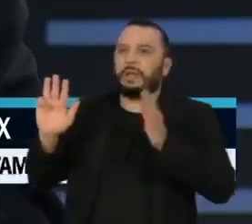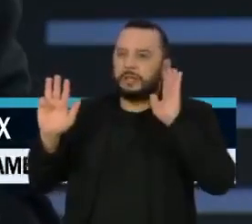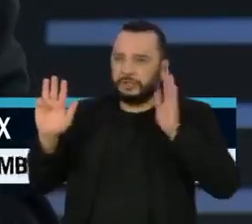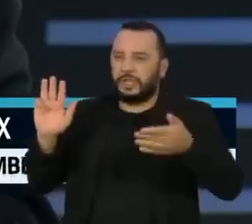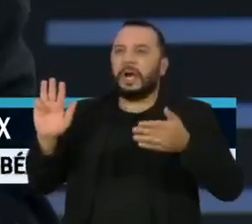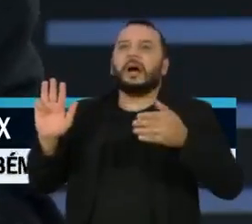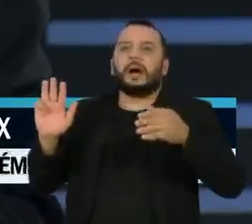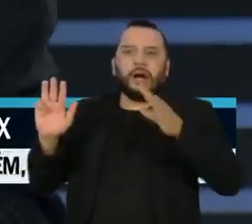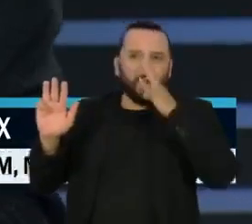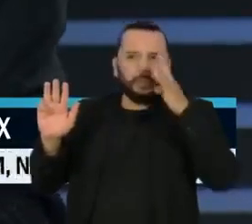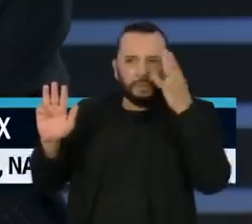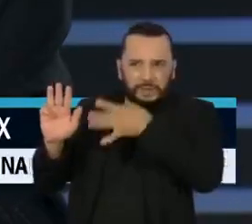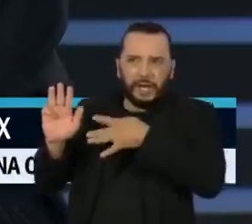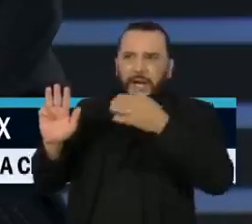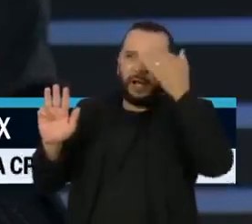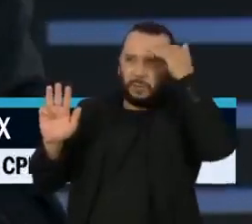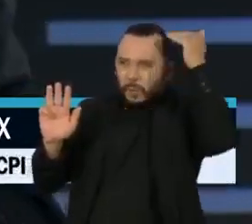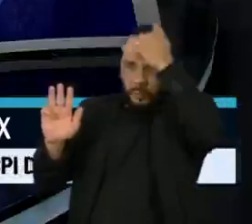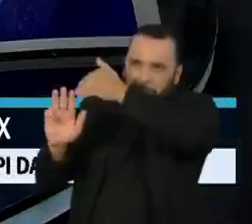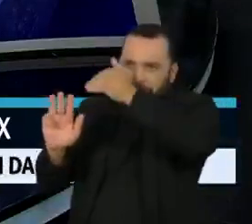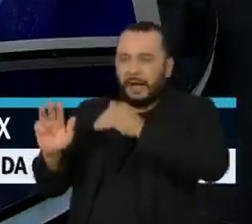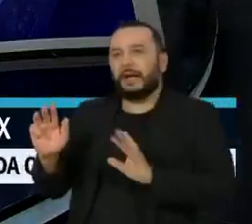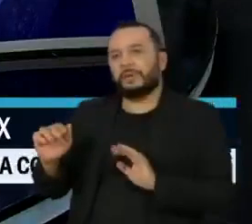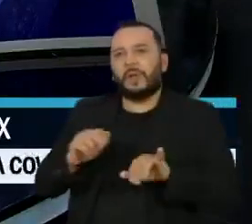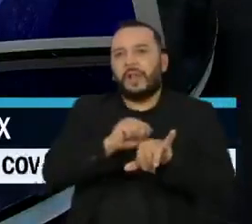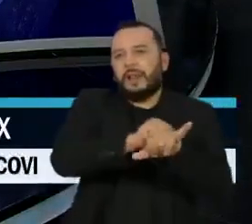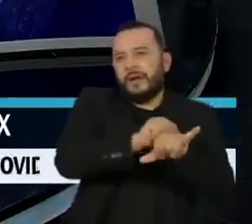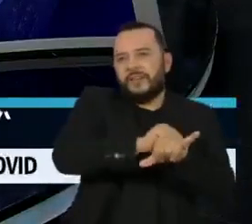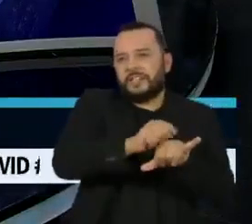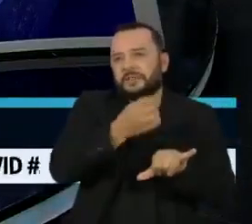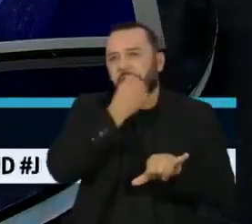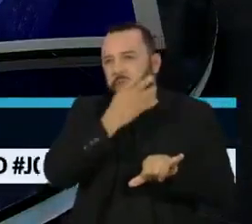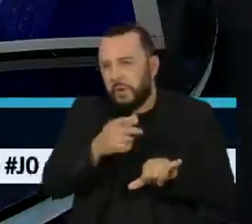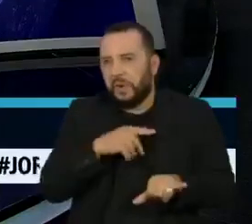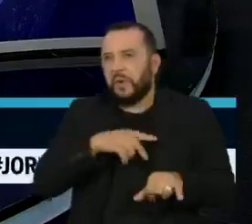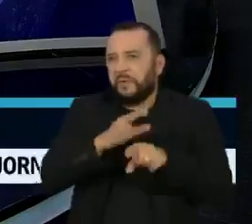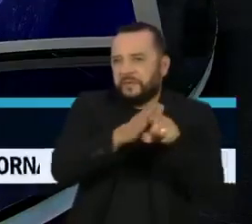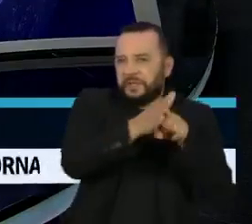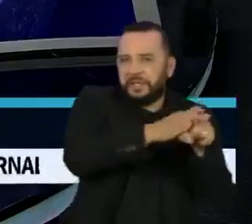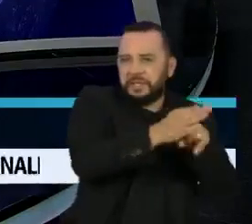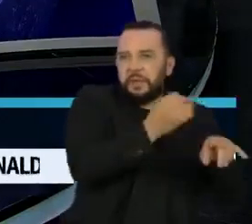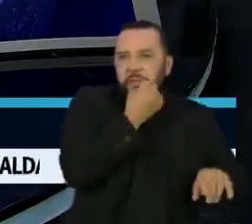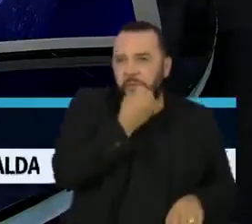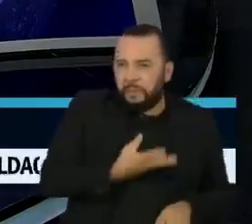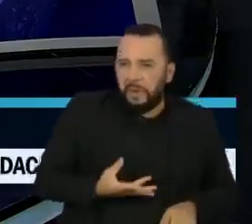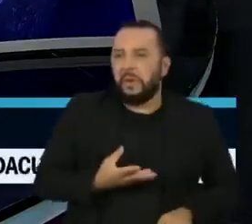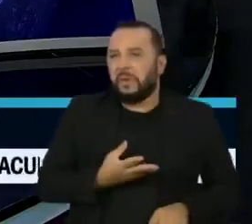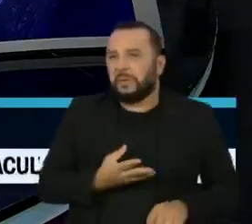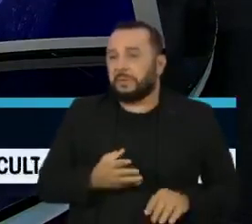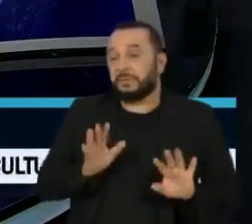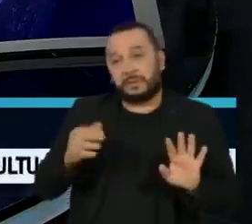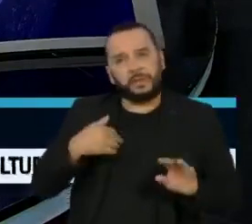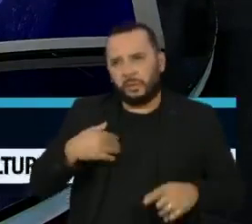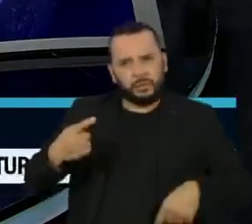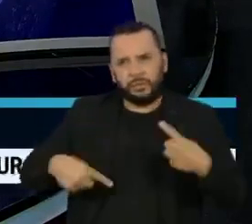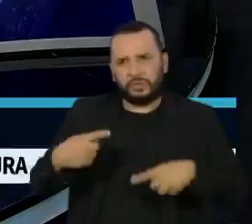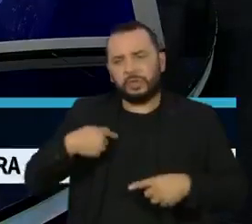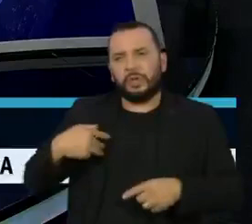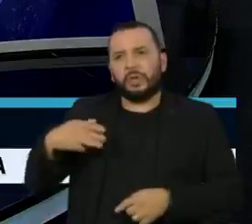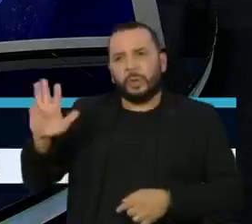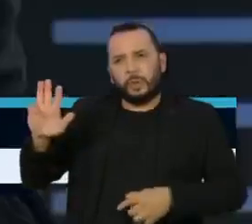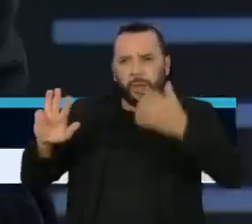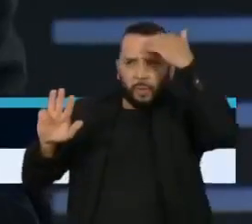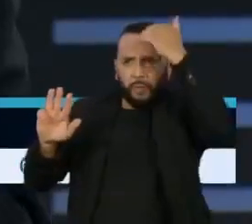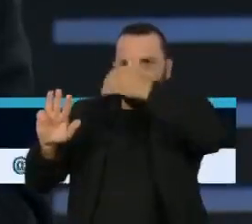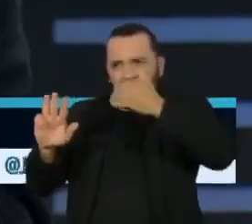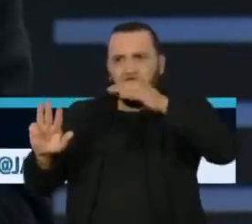no monte de coisa a lava-jato era maravilhosa e aqui tá discutindo se o Lula é culpado ou inocente acho